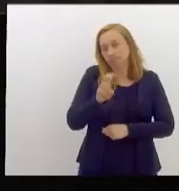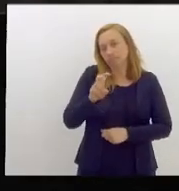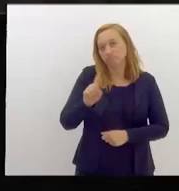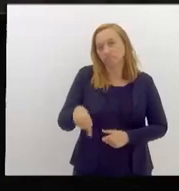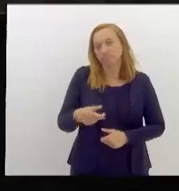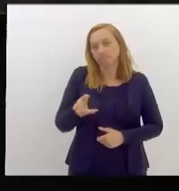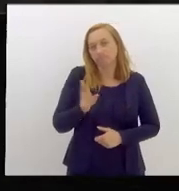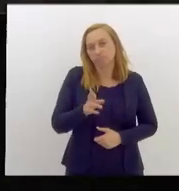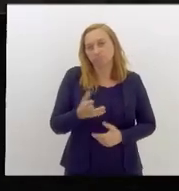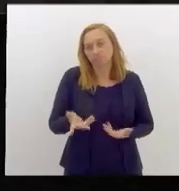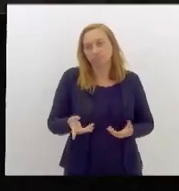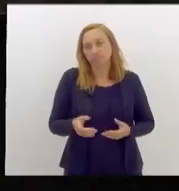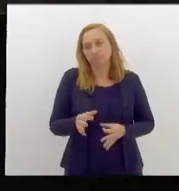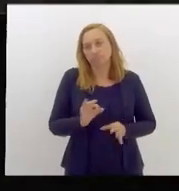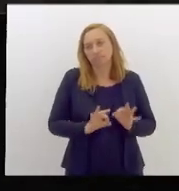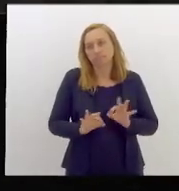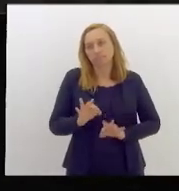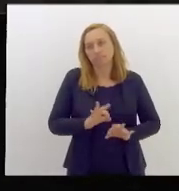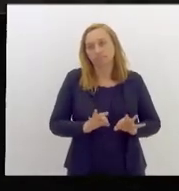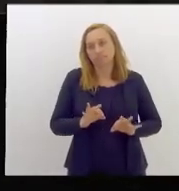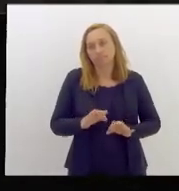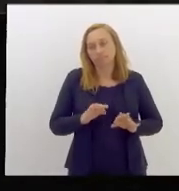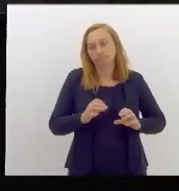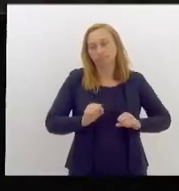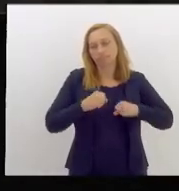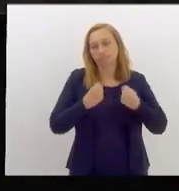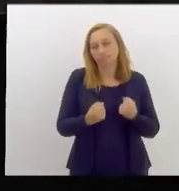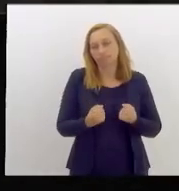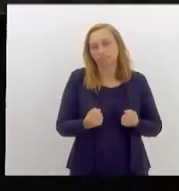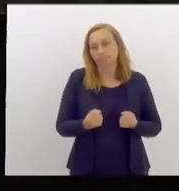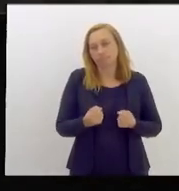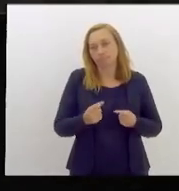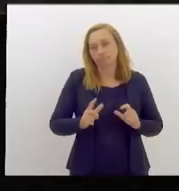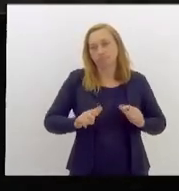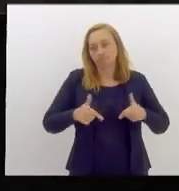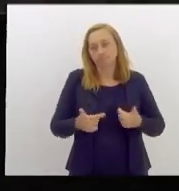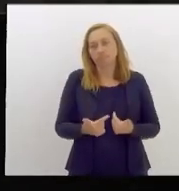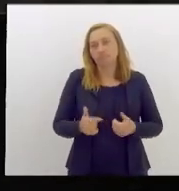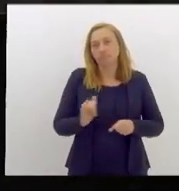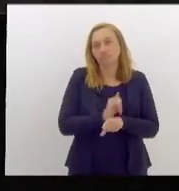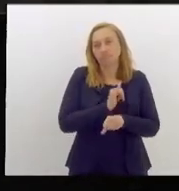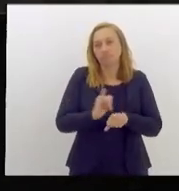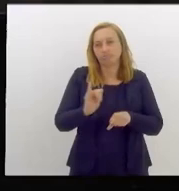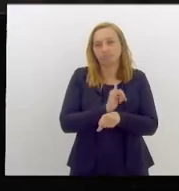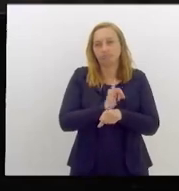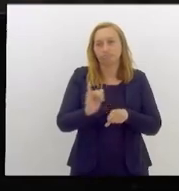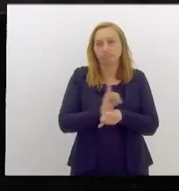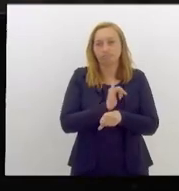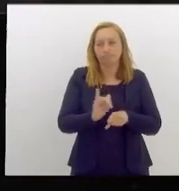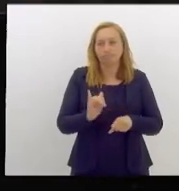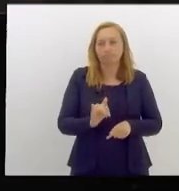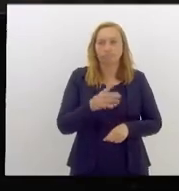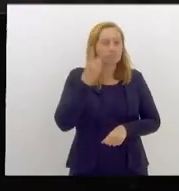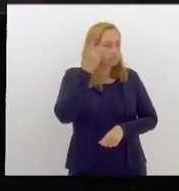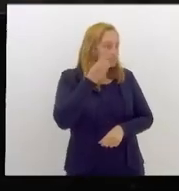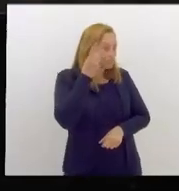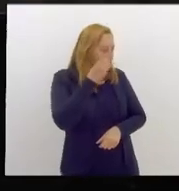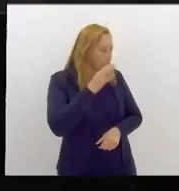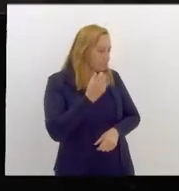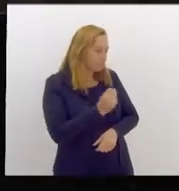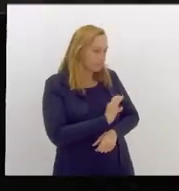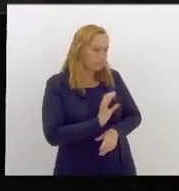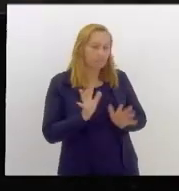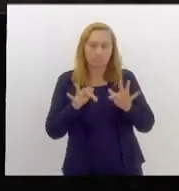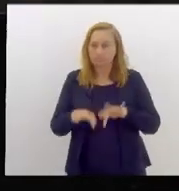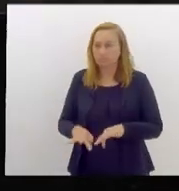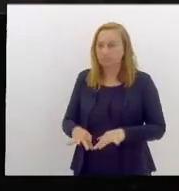r$ 5000 num programa que pretende fortalecer as ações as estratégias já vou